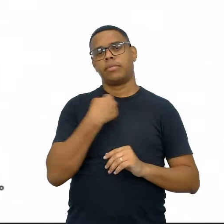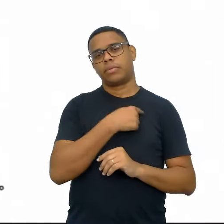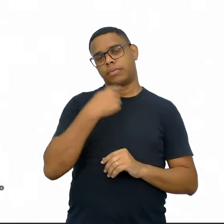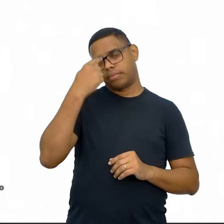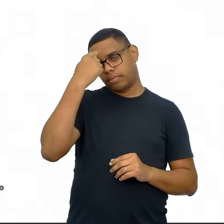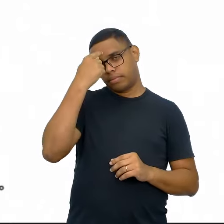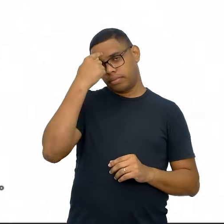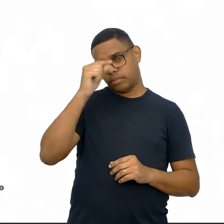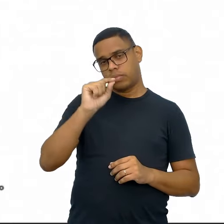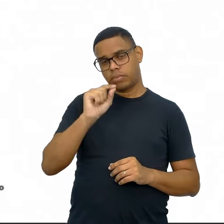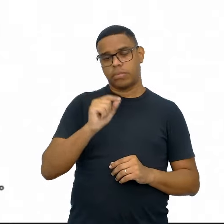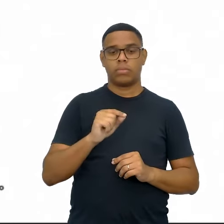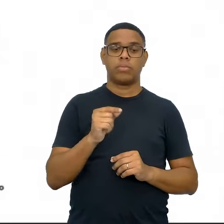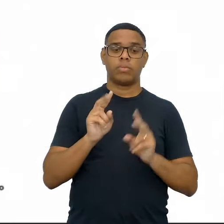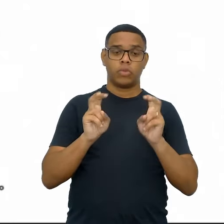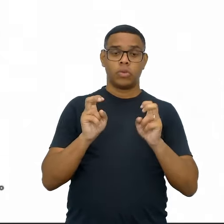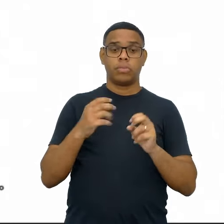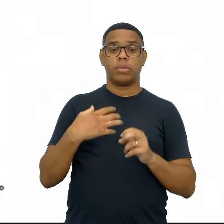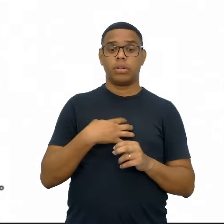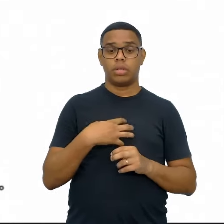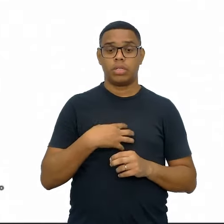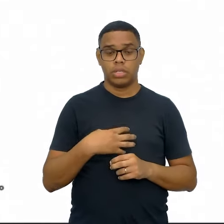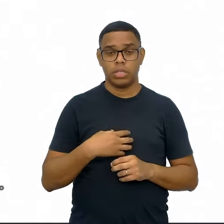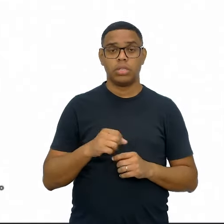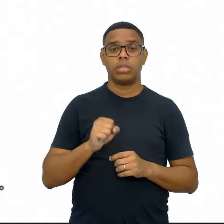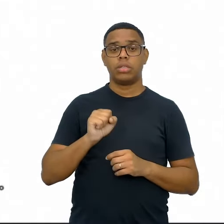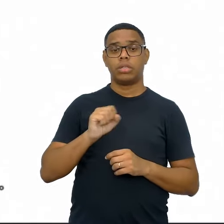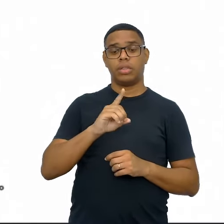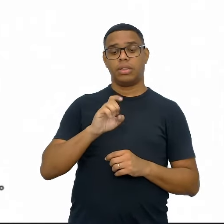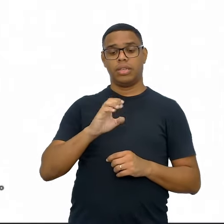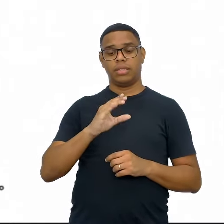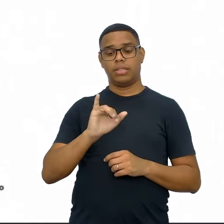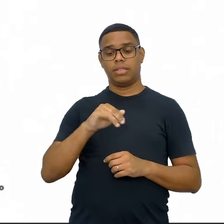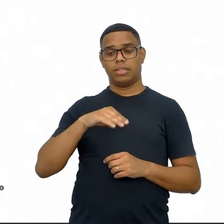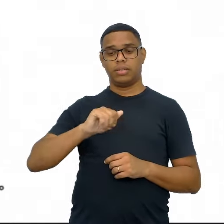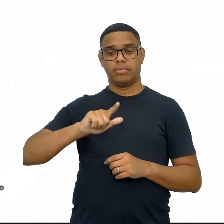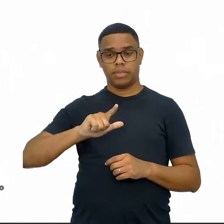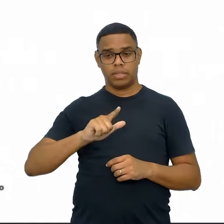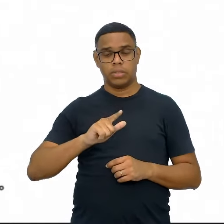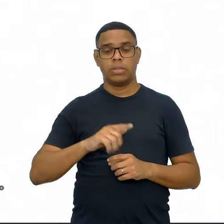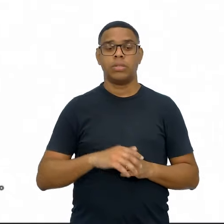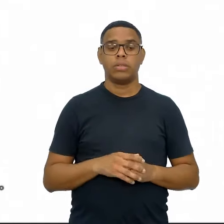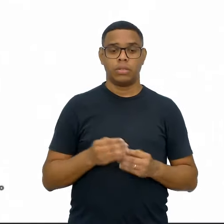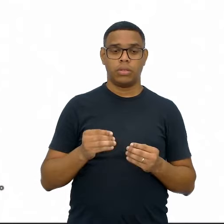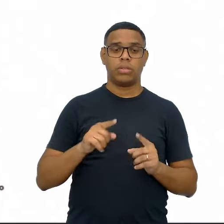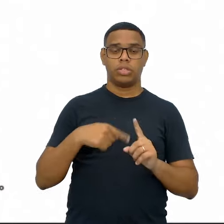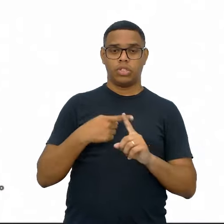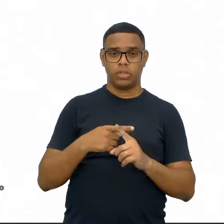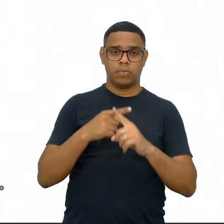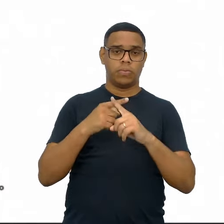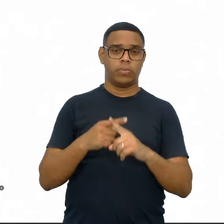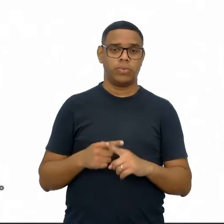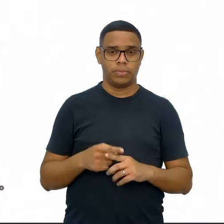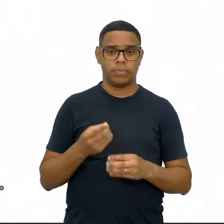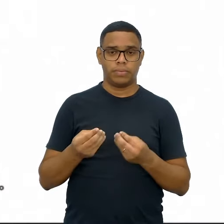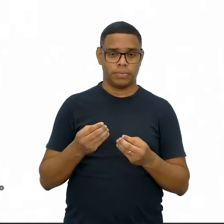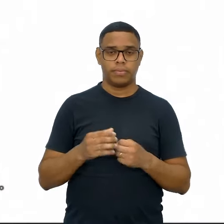pensar a respeito das características do sistema decimal, né? Que ele é posicional, aditivo,